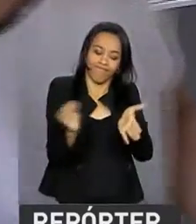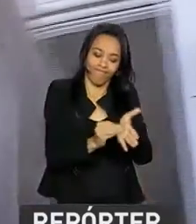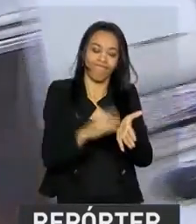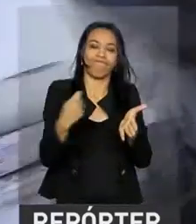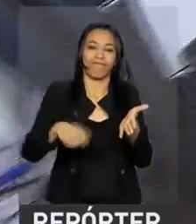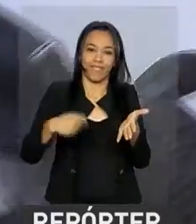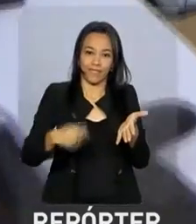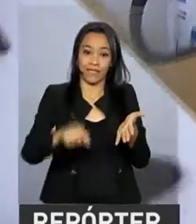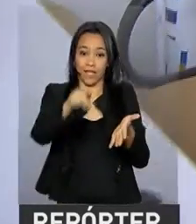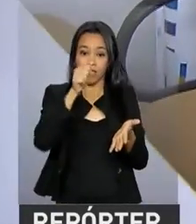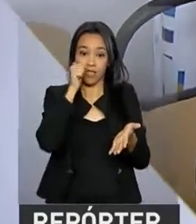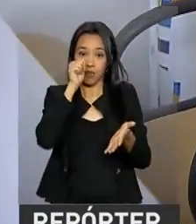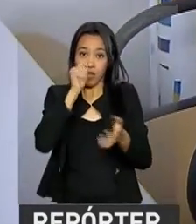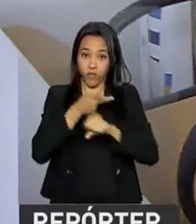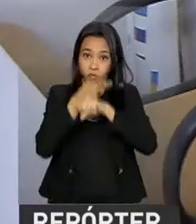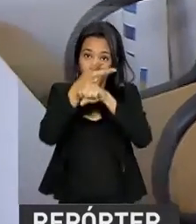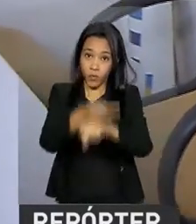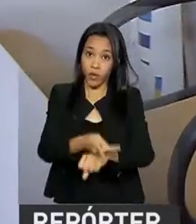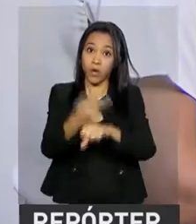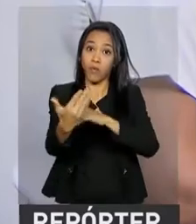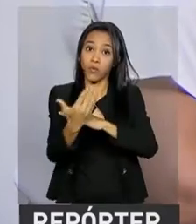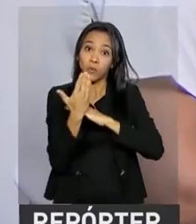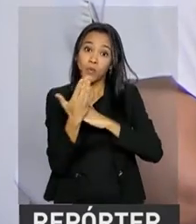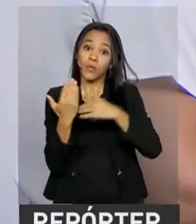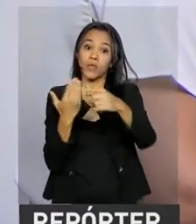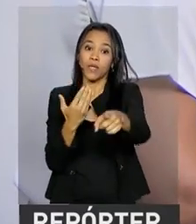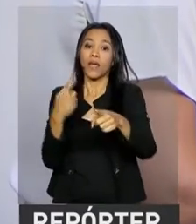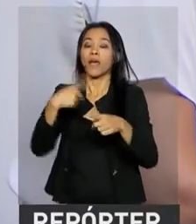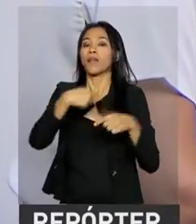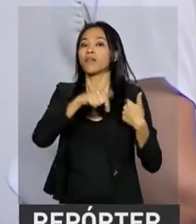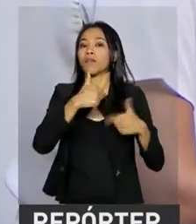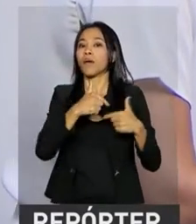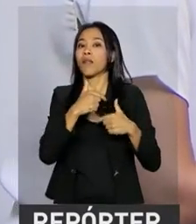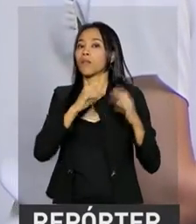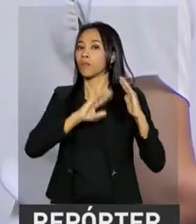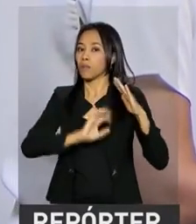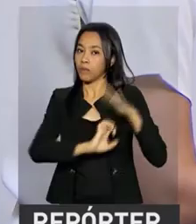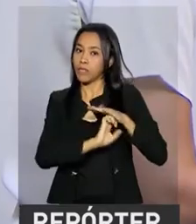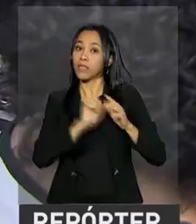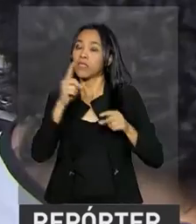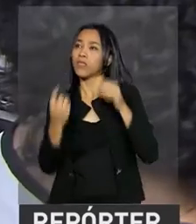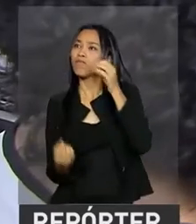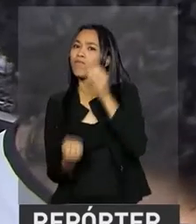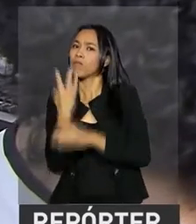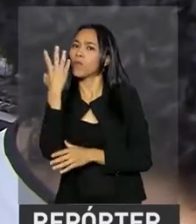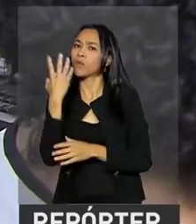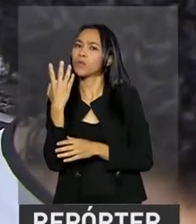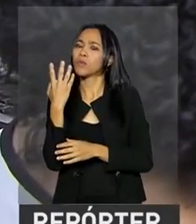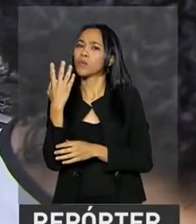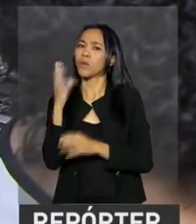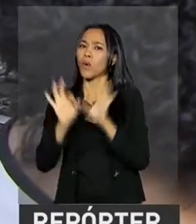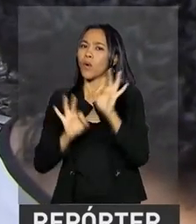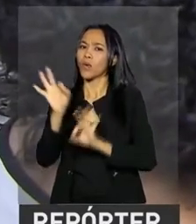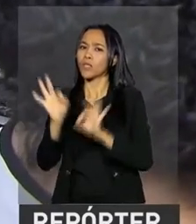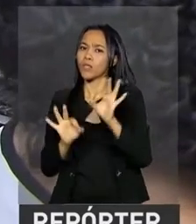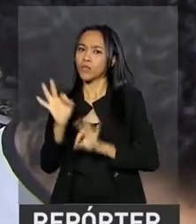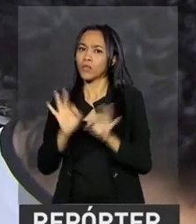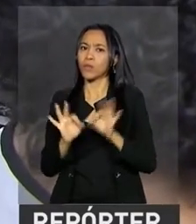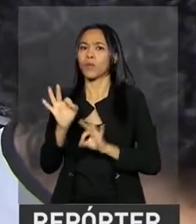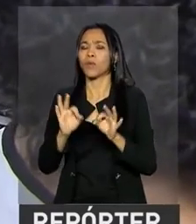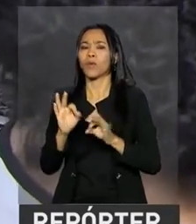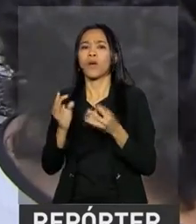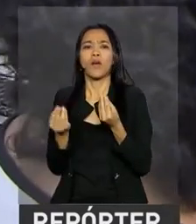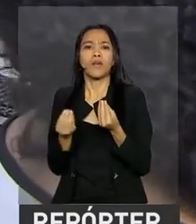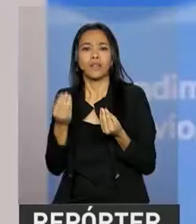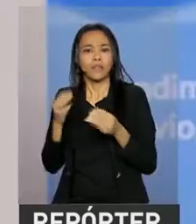ajuda. Ela é assistente em uma empresa, mas para completar o salário, montou um pet shop e agora não sabe como fazer o lançamento